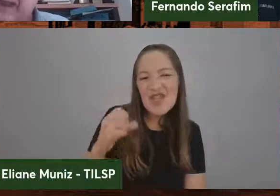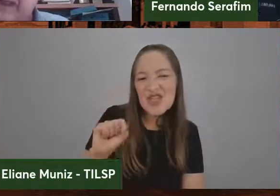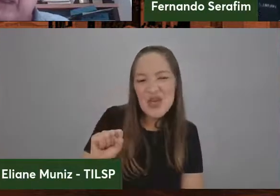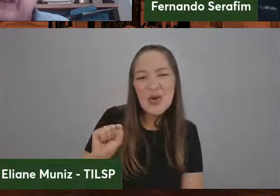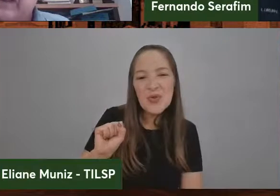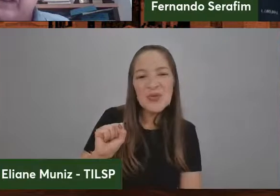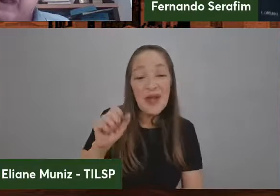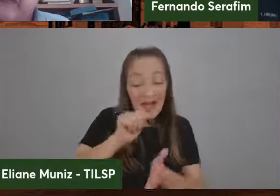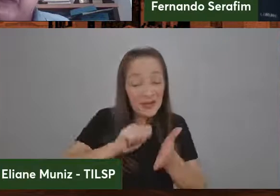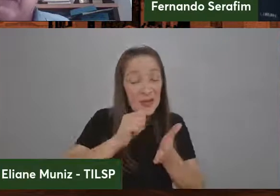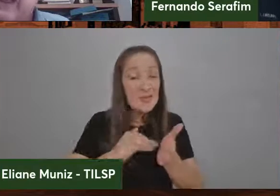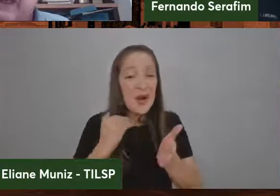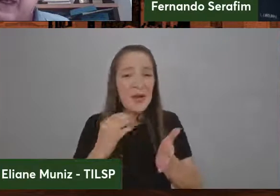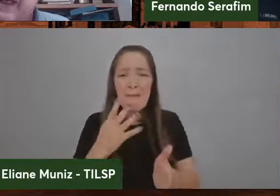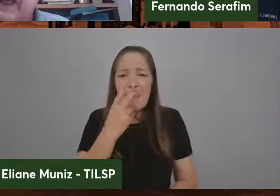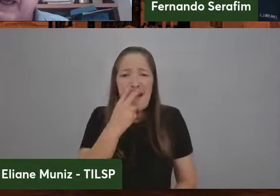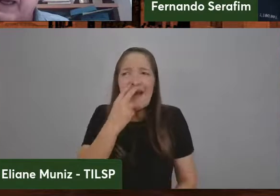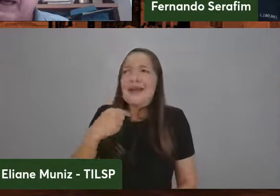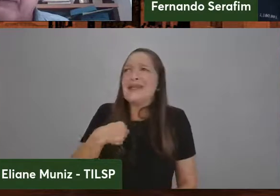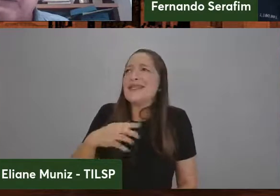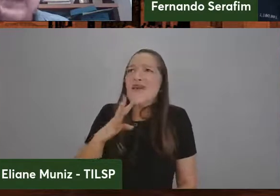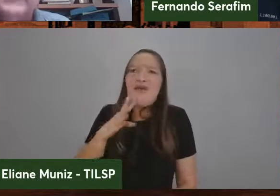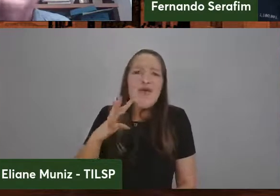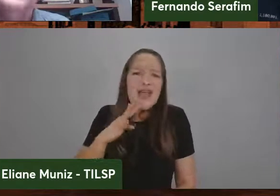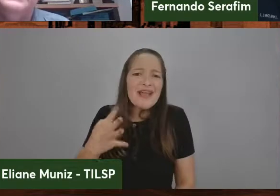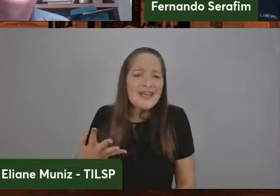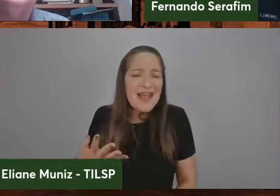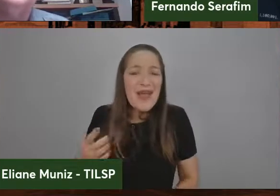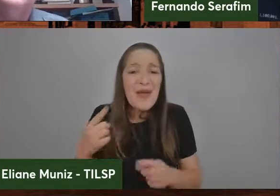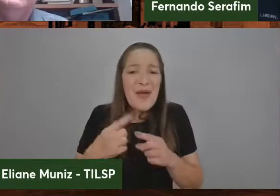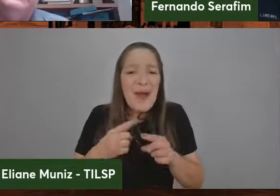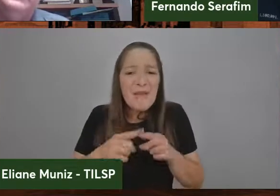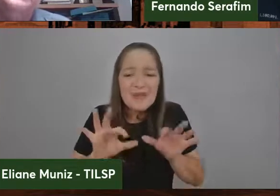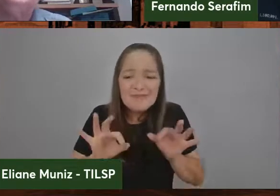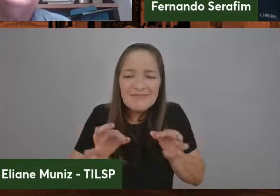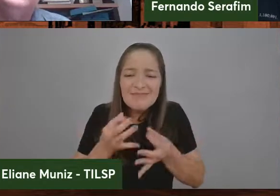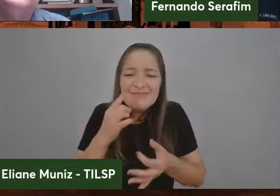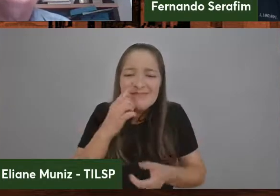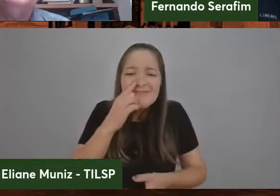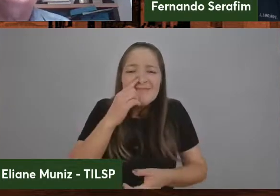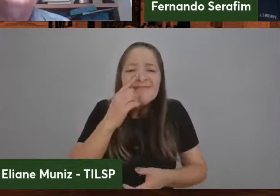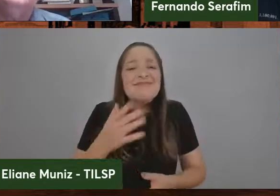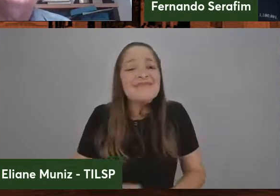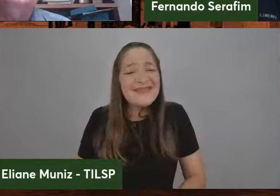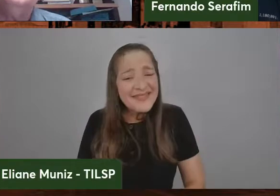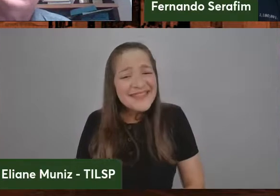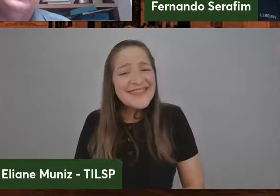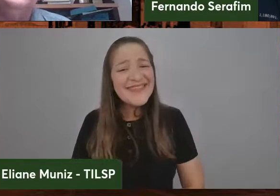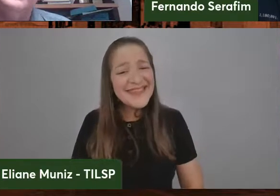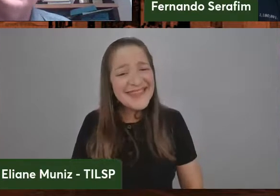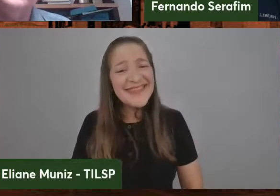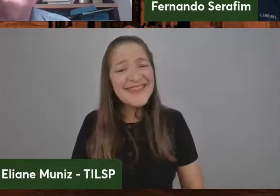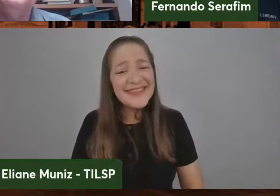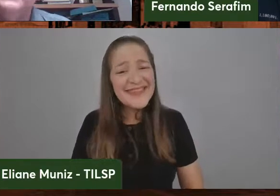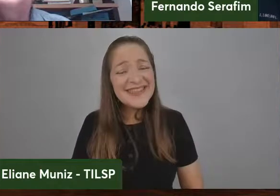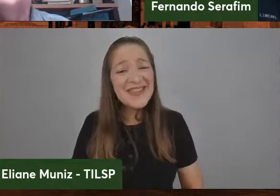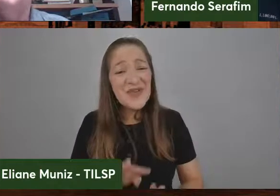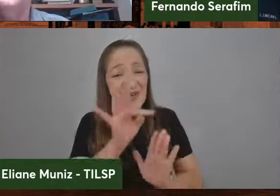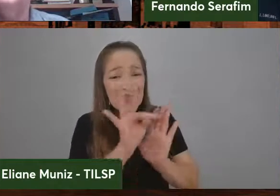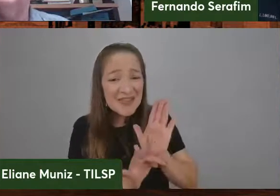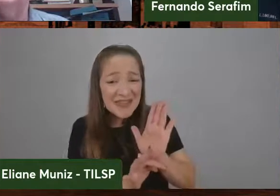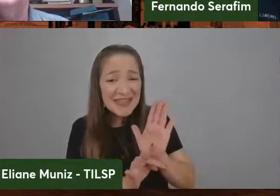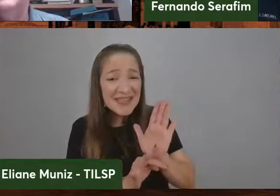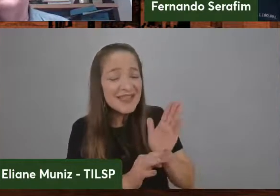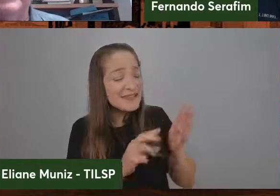né? Uhum. Tamanha é a familiaridade que você adquire com certos textos, mas há